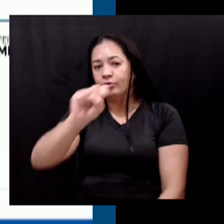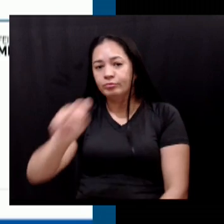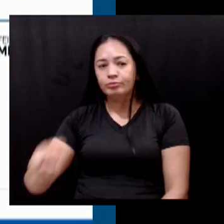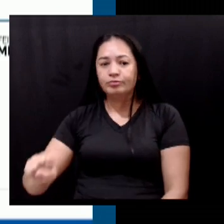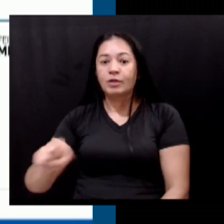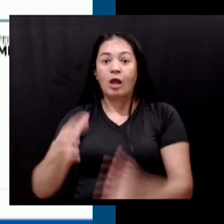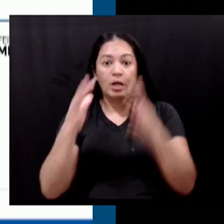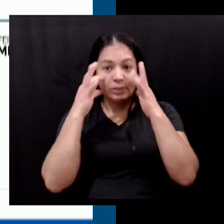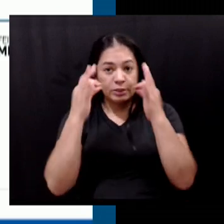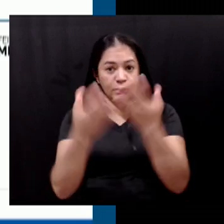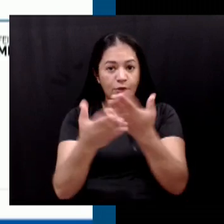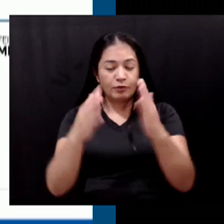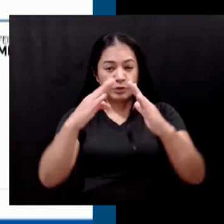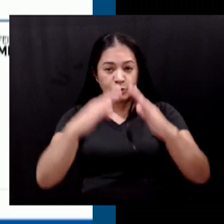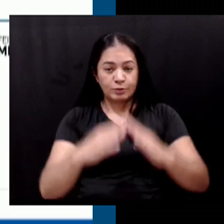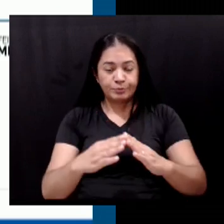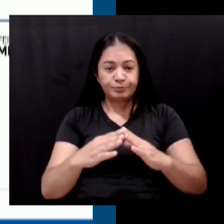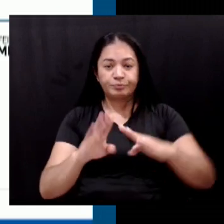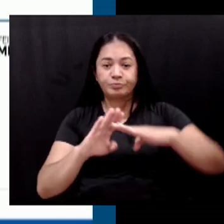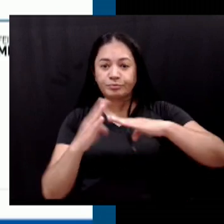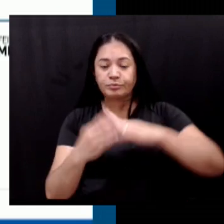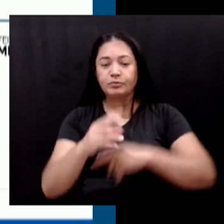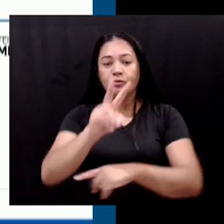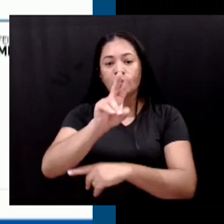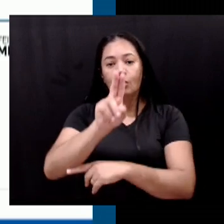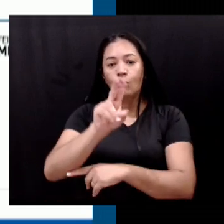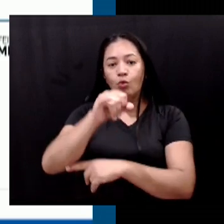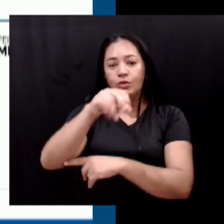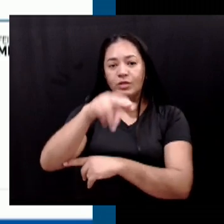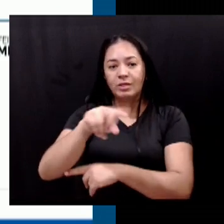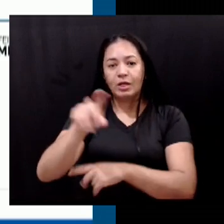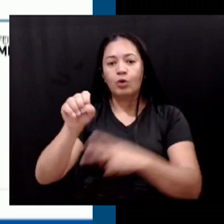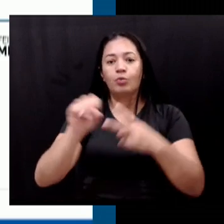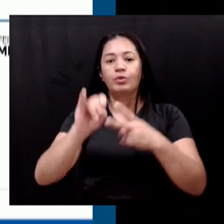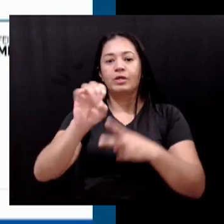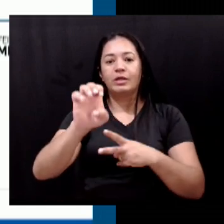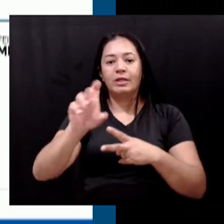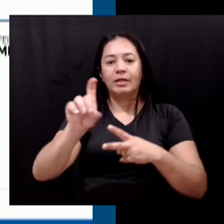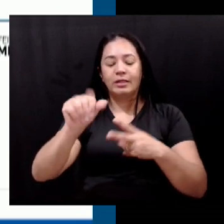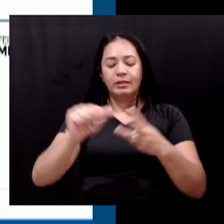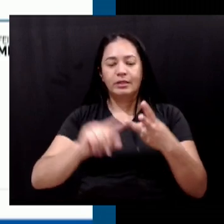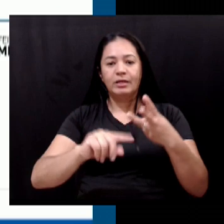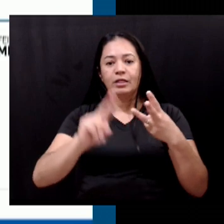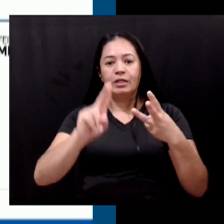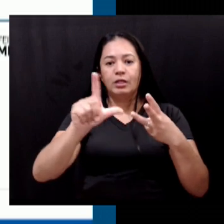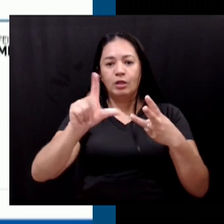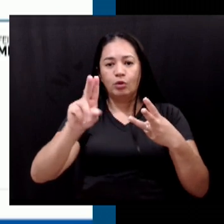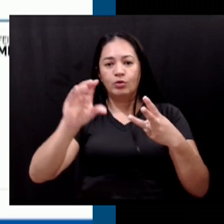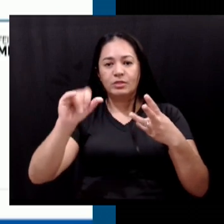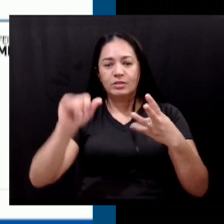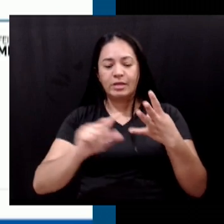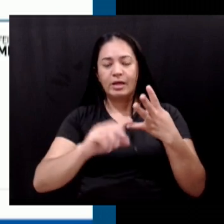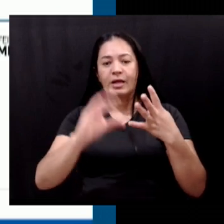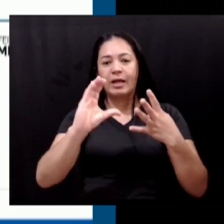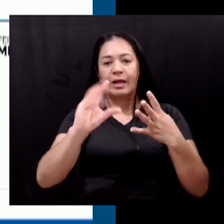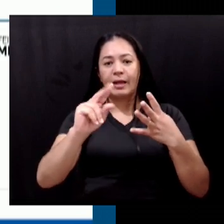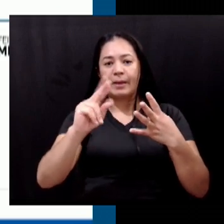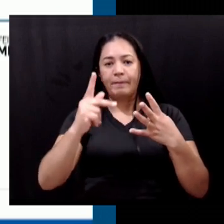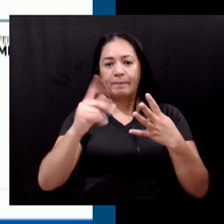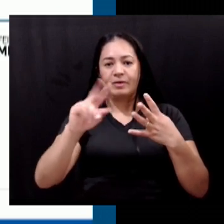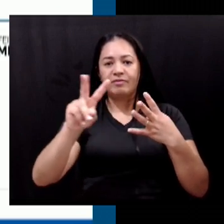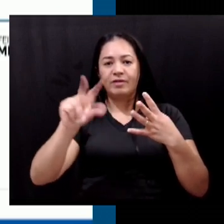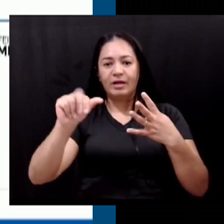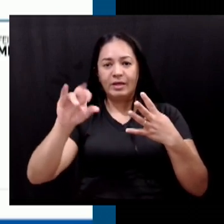Vila União, do Jardim Ieda, Jardim Santa Lúcia, Jardim Capivari, Jardim Novo Campos Elíseos,